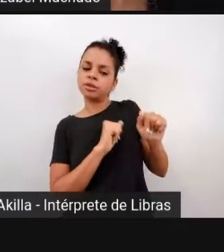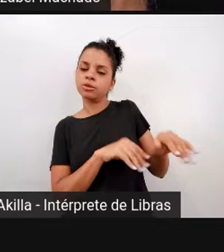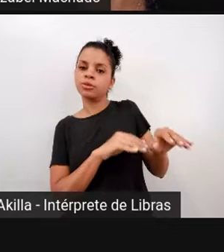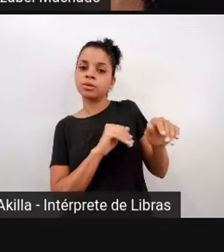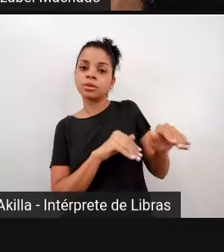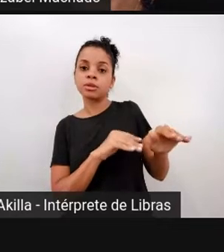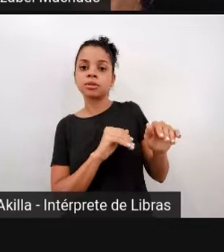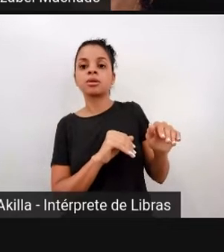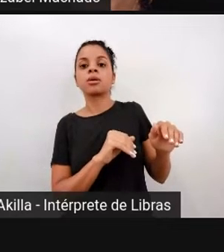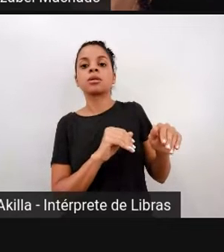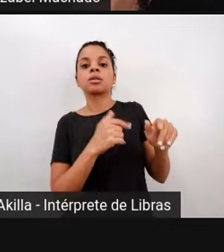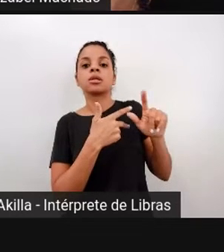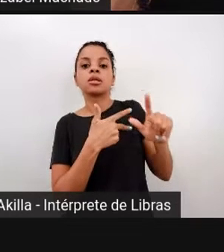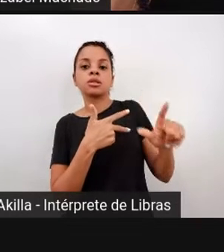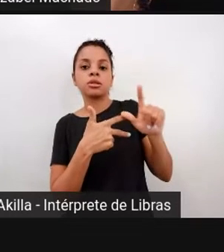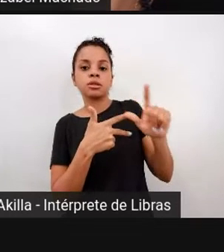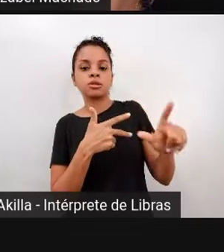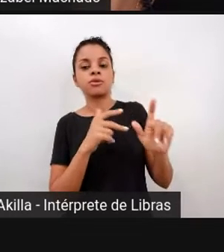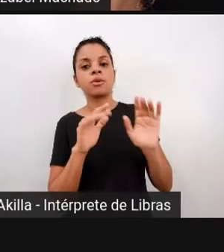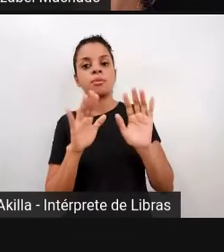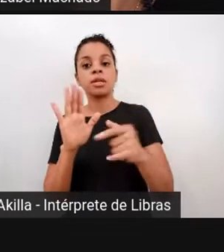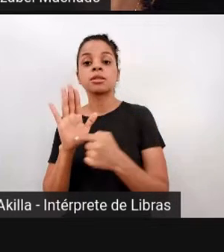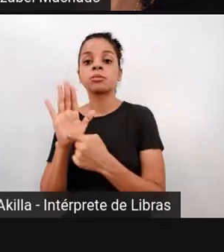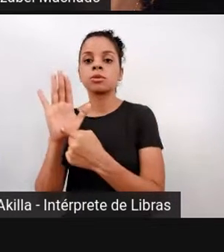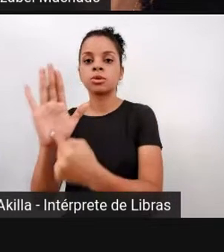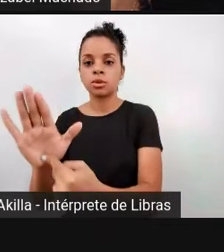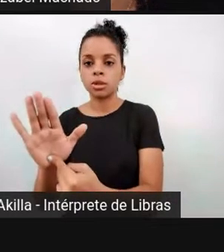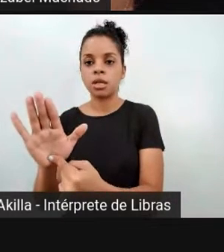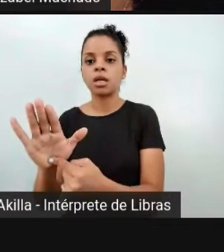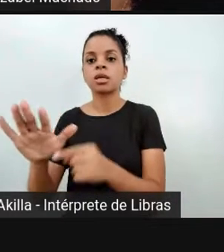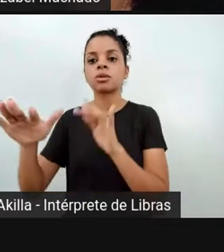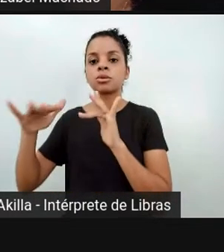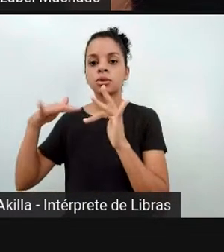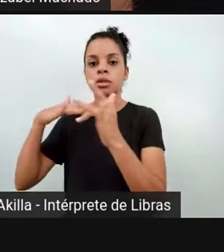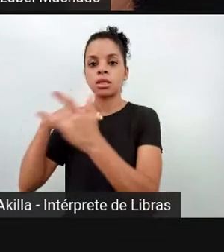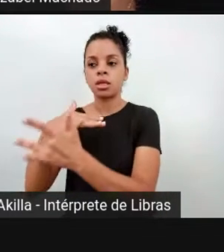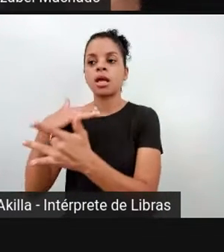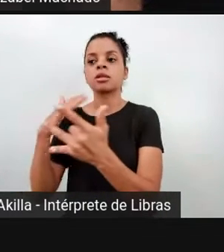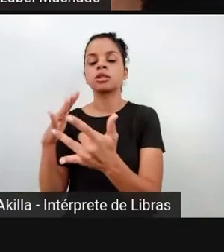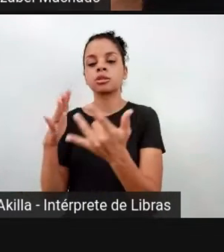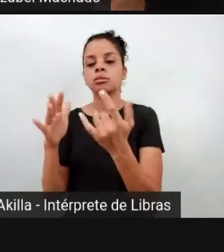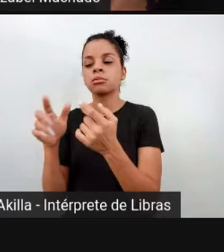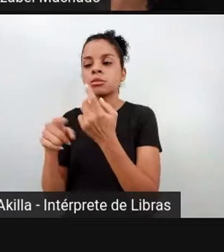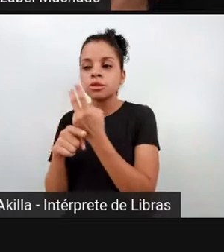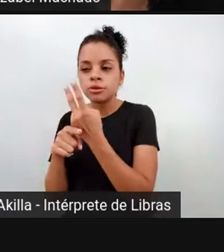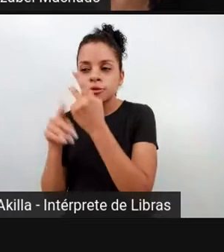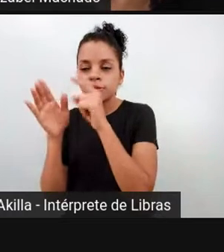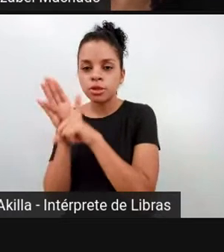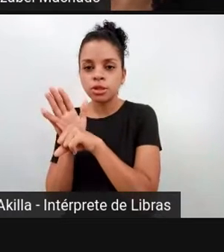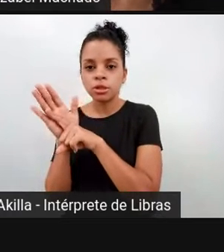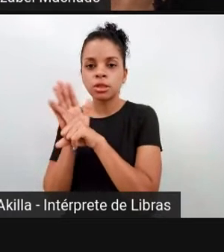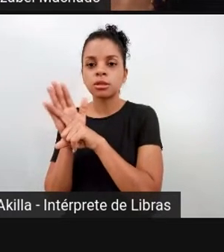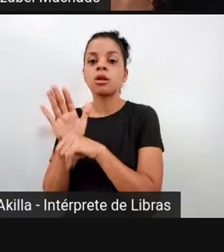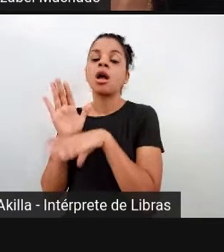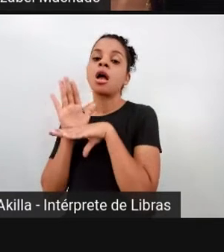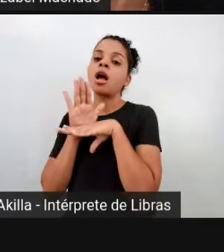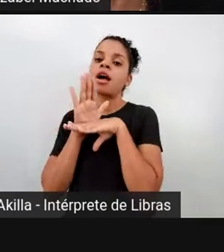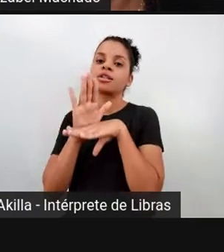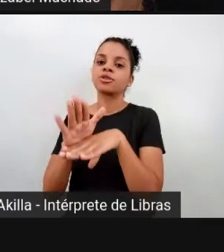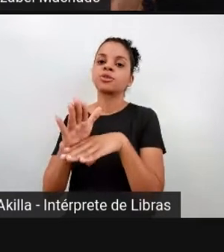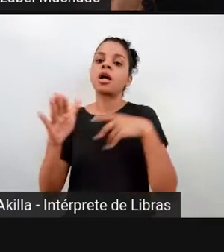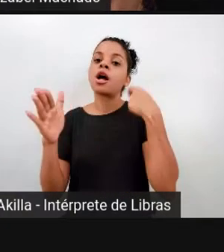mostrando que os canais de checagem de informação implantados na Câmara podem contribuir tanto para o combate à desinformação como